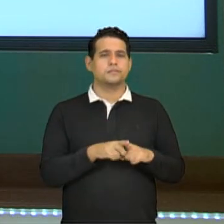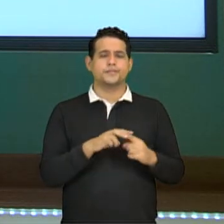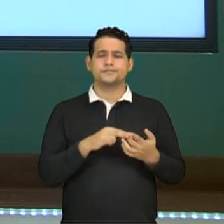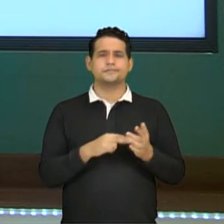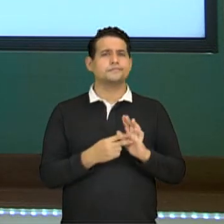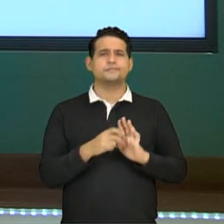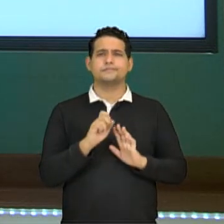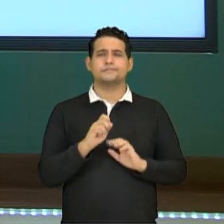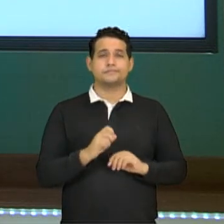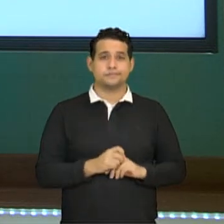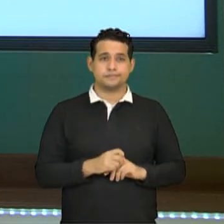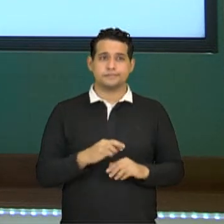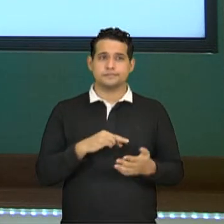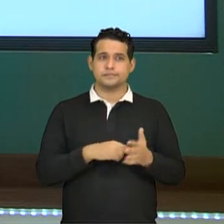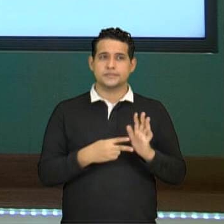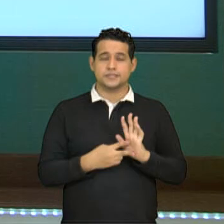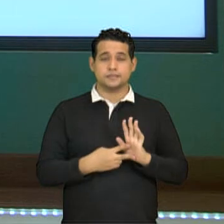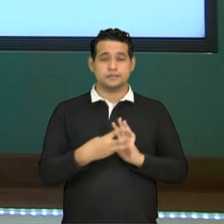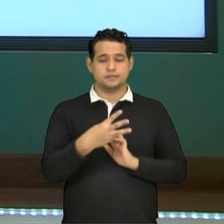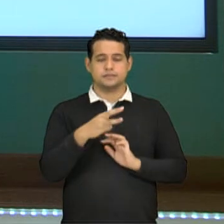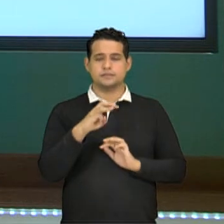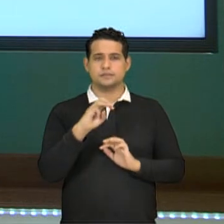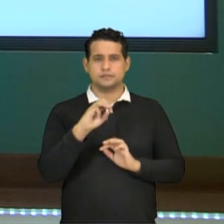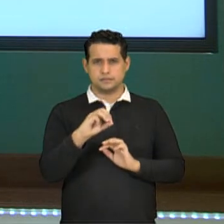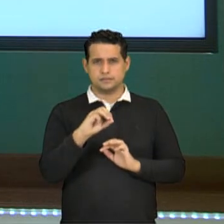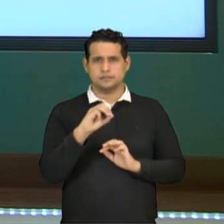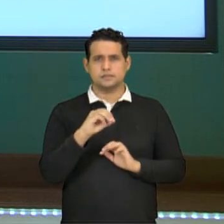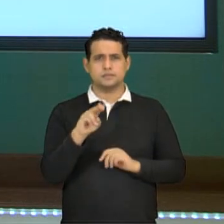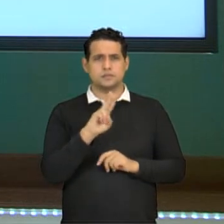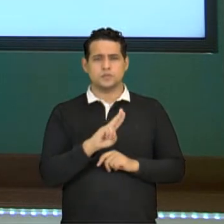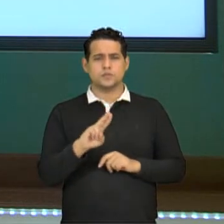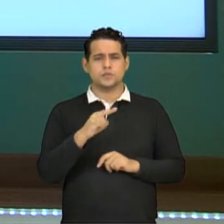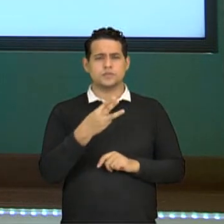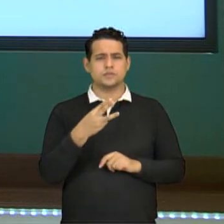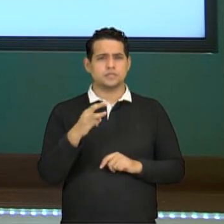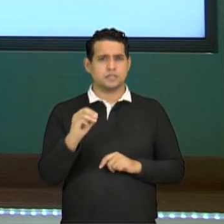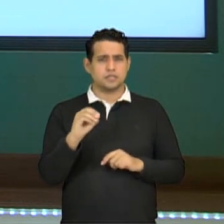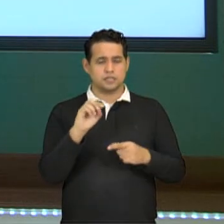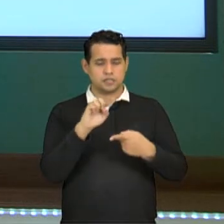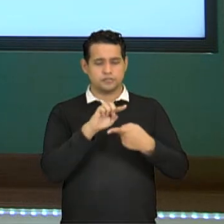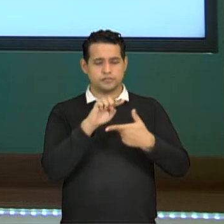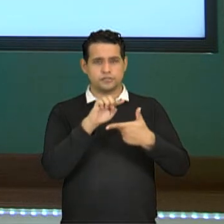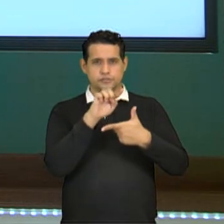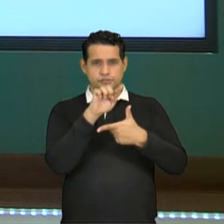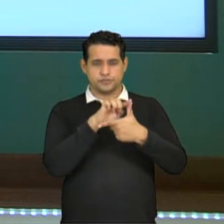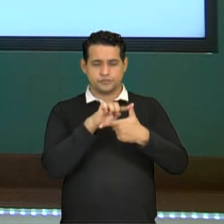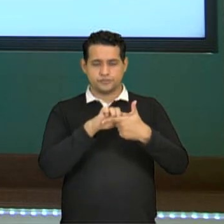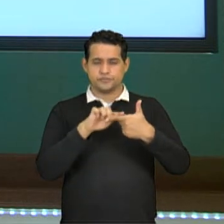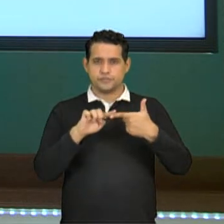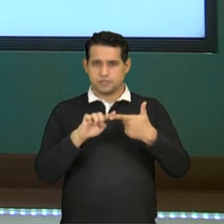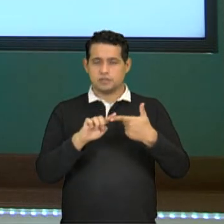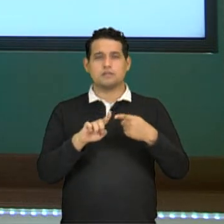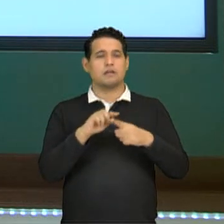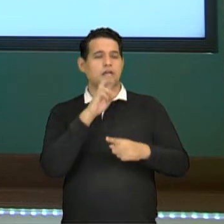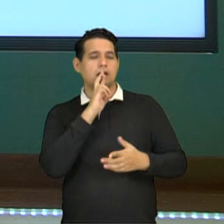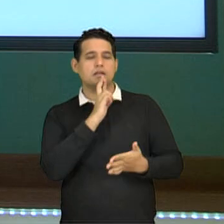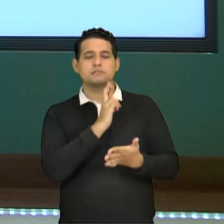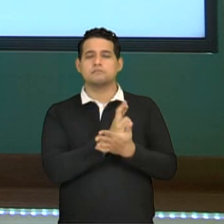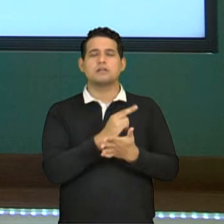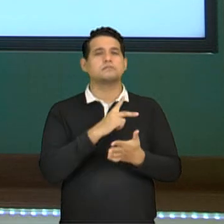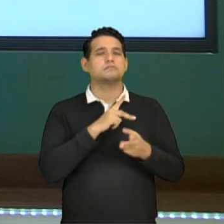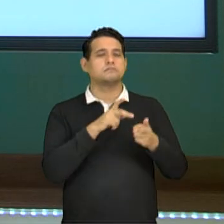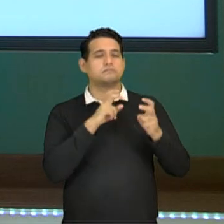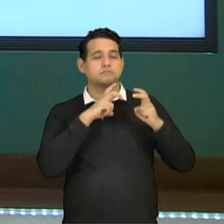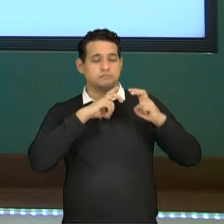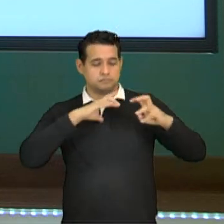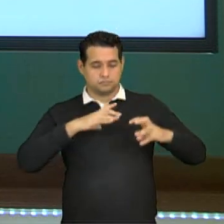caso, olha lá, é 30. Então, eu pego esse 30, divido pelo denominador, o resultado que deu